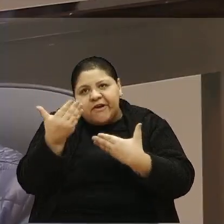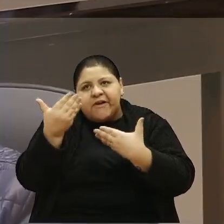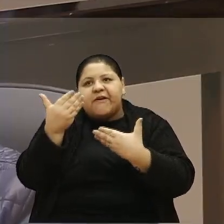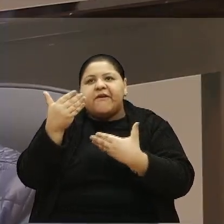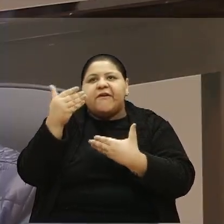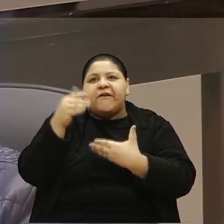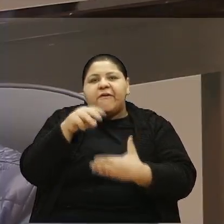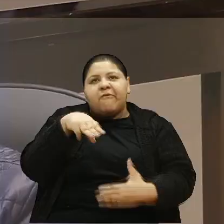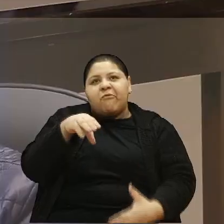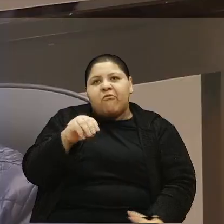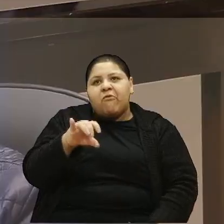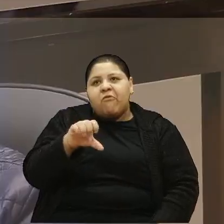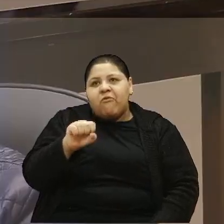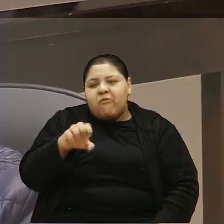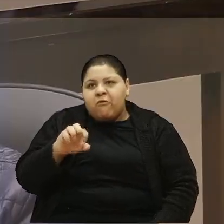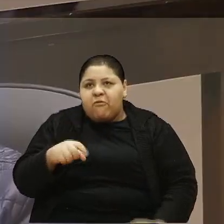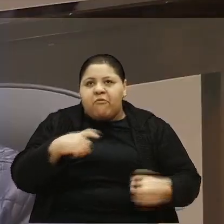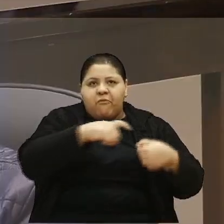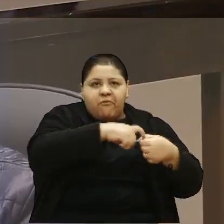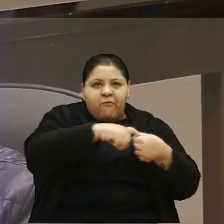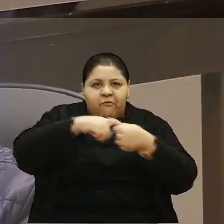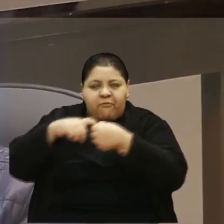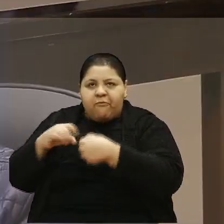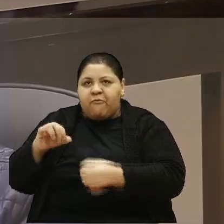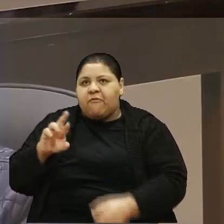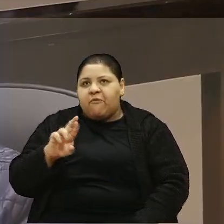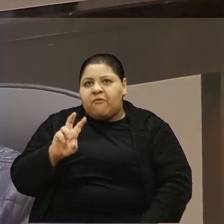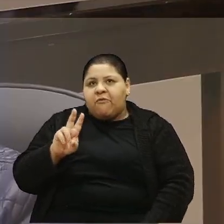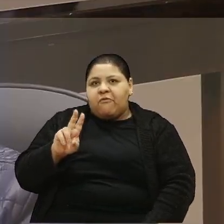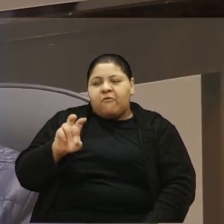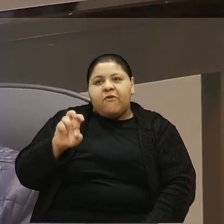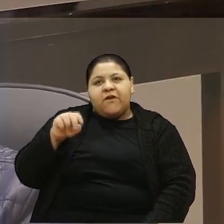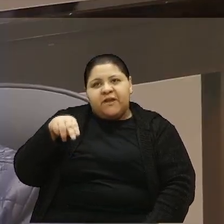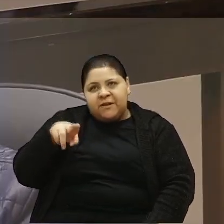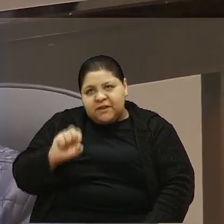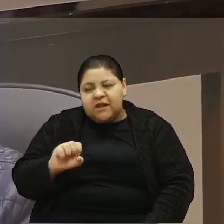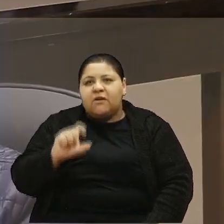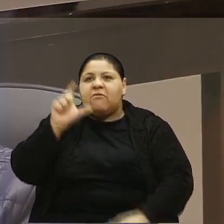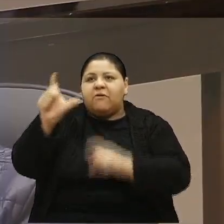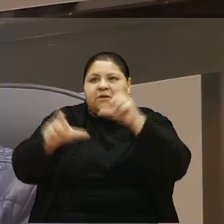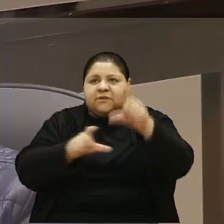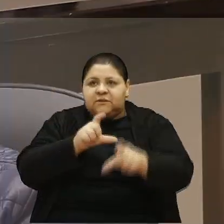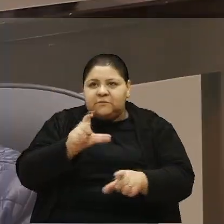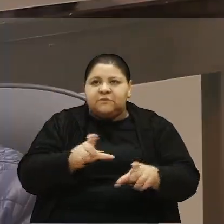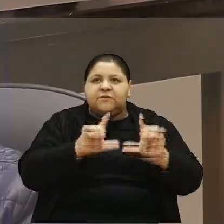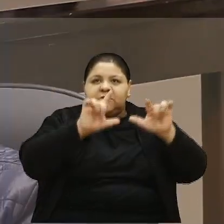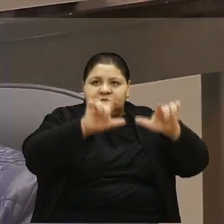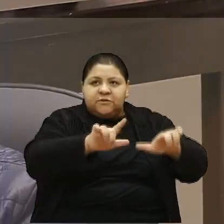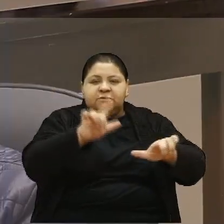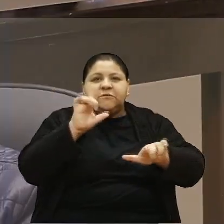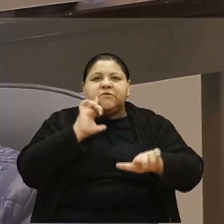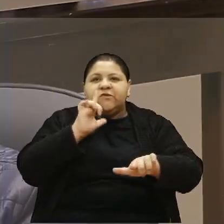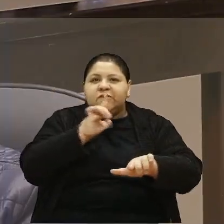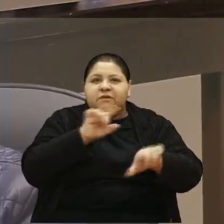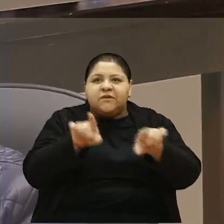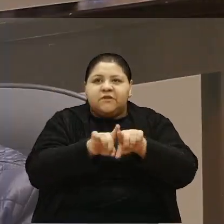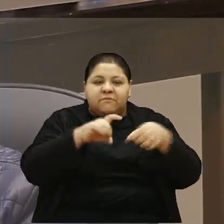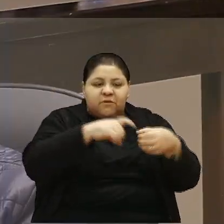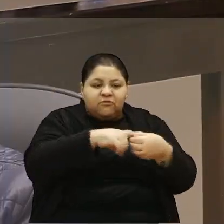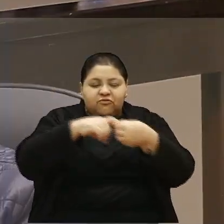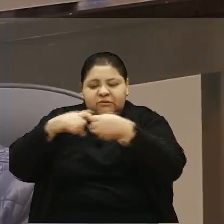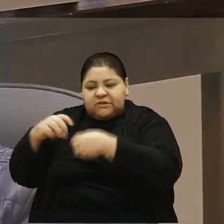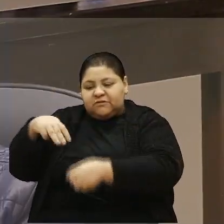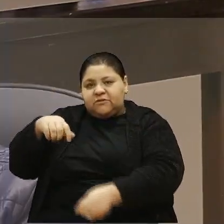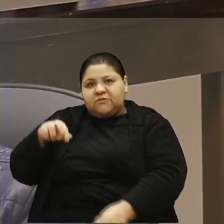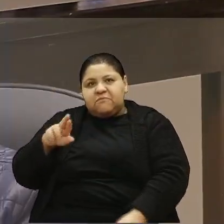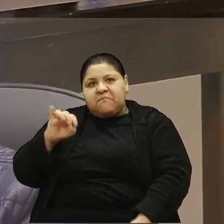ao Moisés, né, dos Guinchos, ao Irineu Bettiolo, ao pessoal da Cantina Tonê e também o pessoal dos Guinchos Marini, que nos ajudou